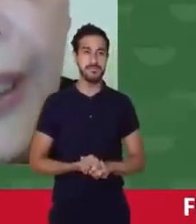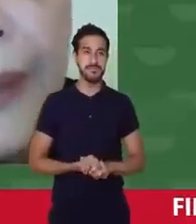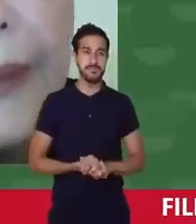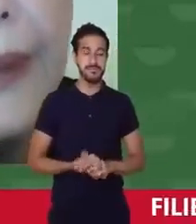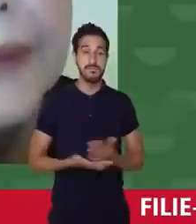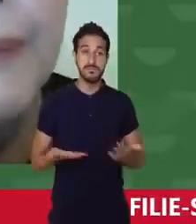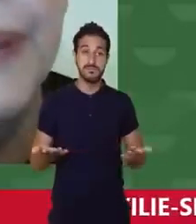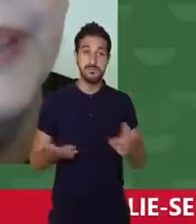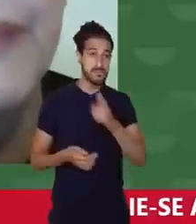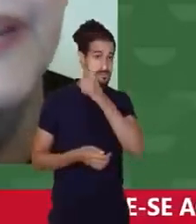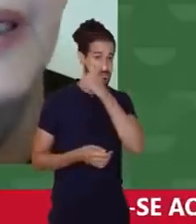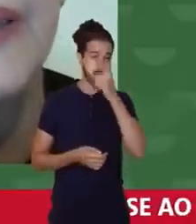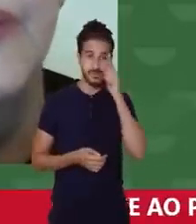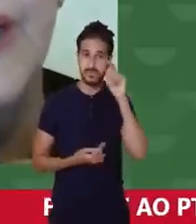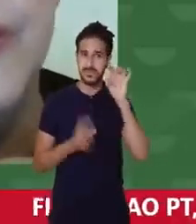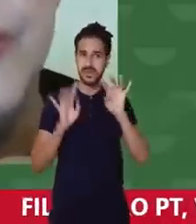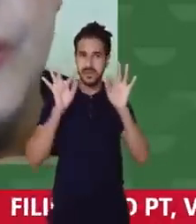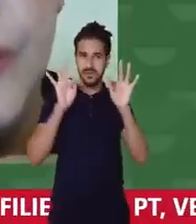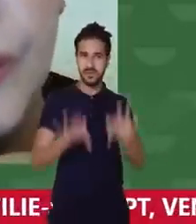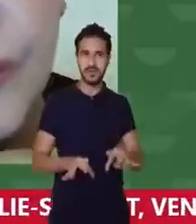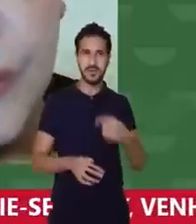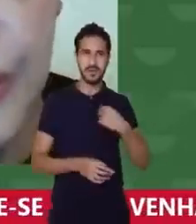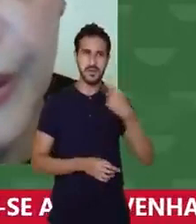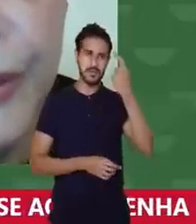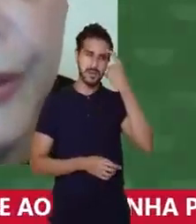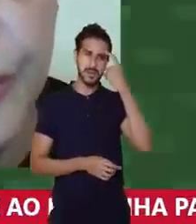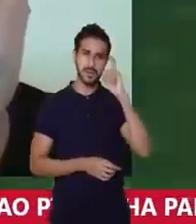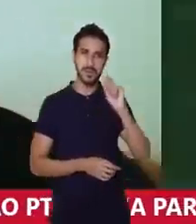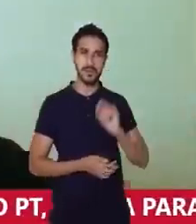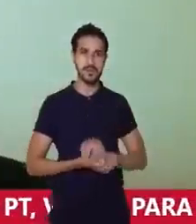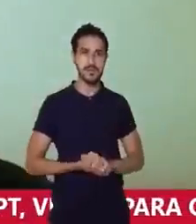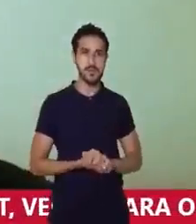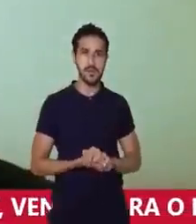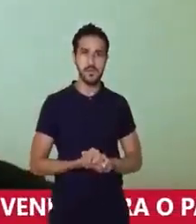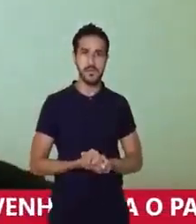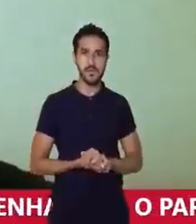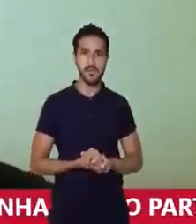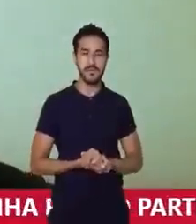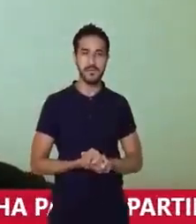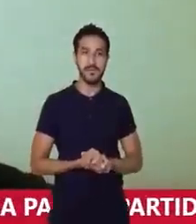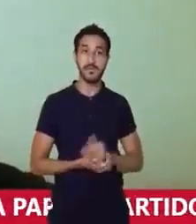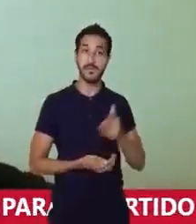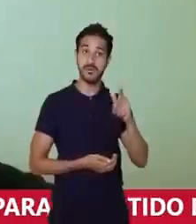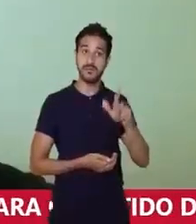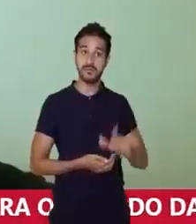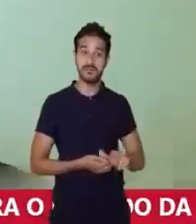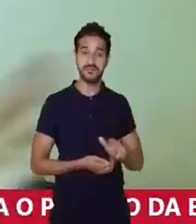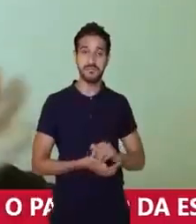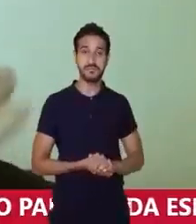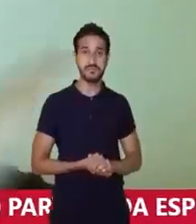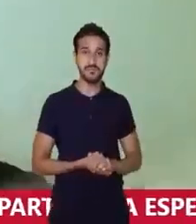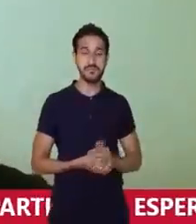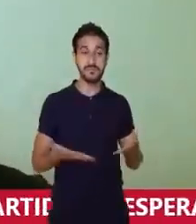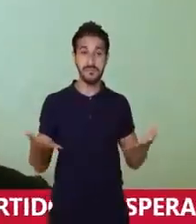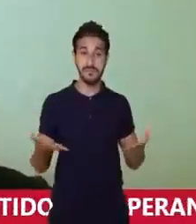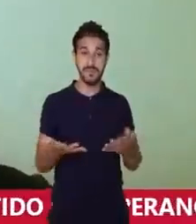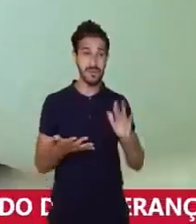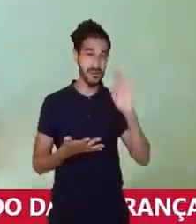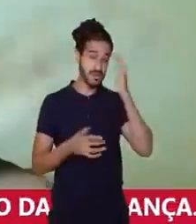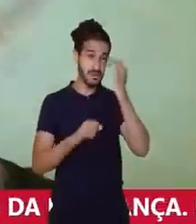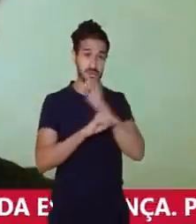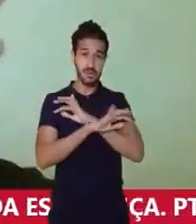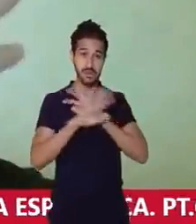Olha, Bom Gás, assim, para terminar, eu acho o seguinte, que mais uma vez, e agora está